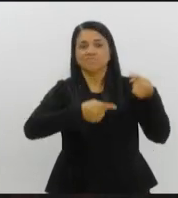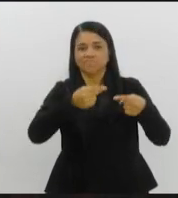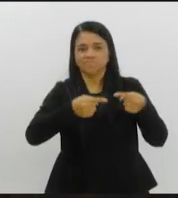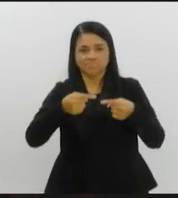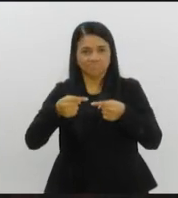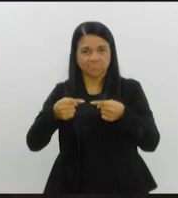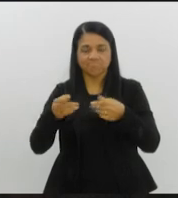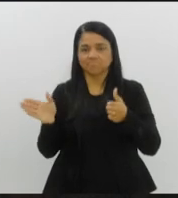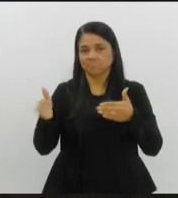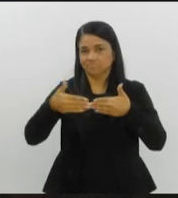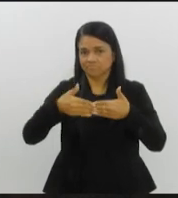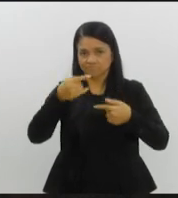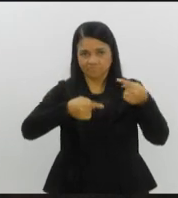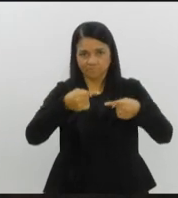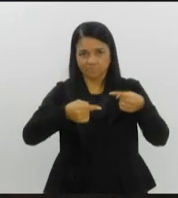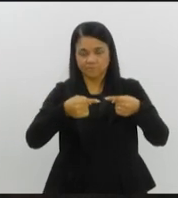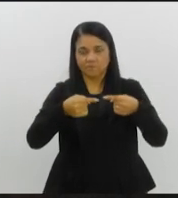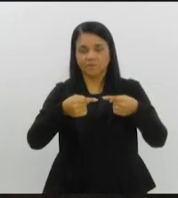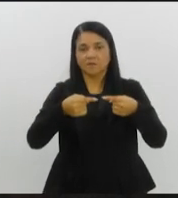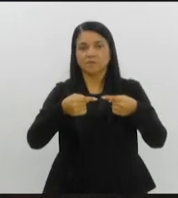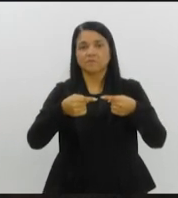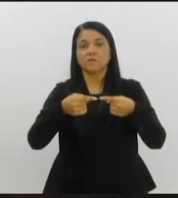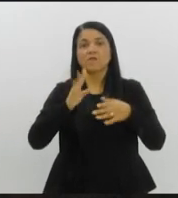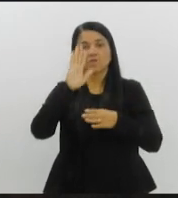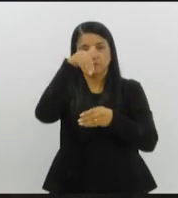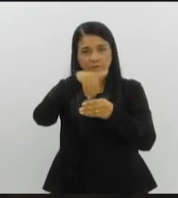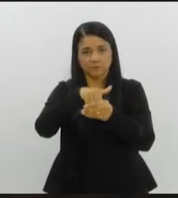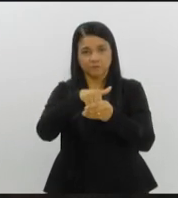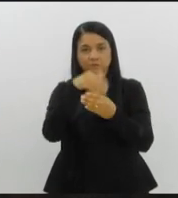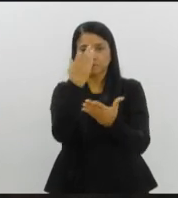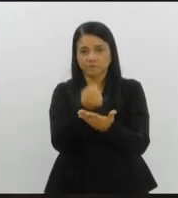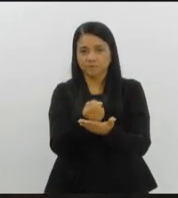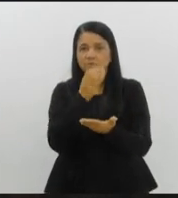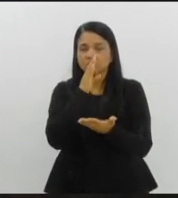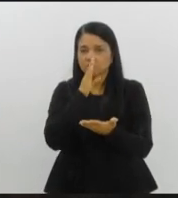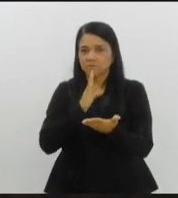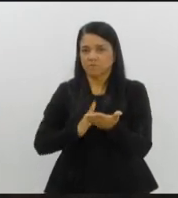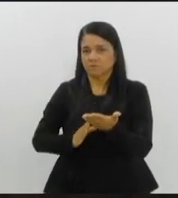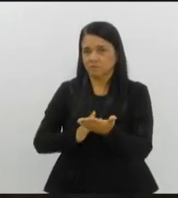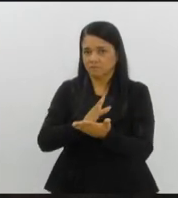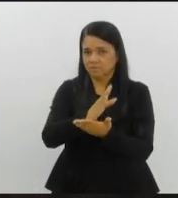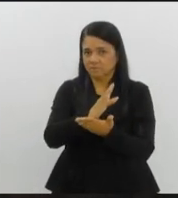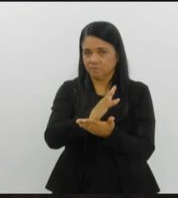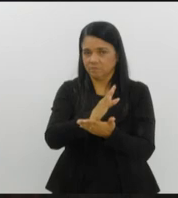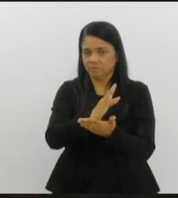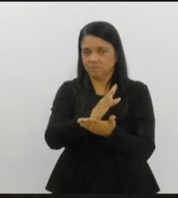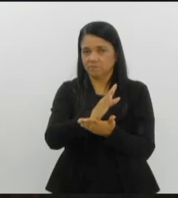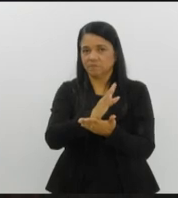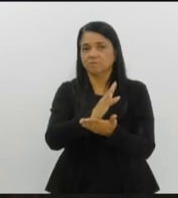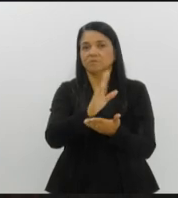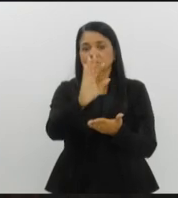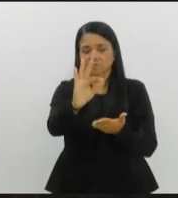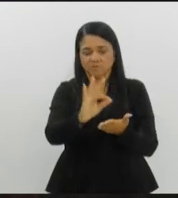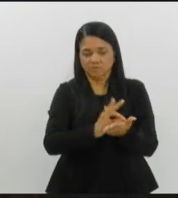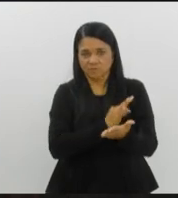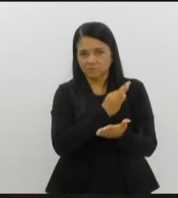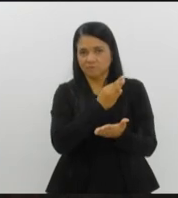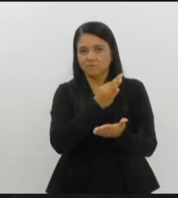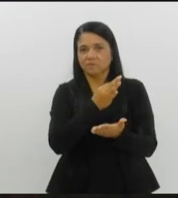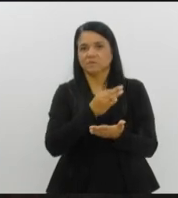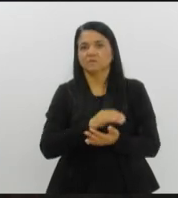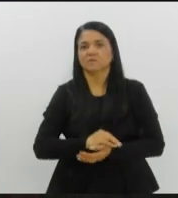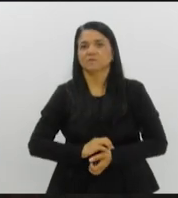havendo quem queira discutir, encerrada a discussão. Em votação, os senhores que aprovam permaneçam como estão. Aprovado, vai autógrafo.